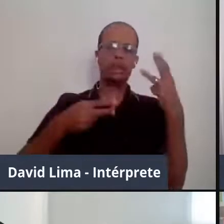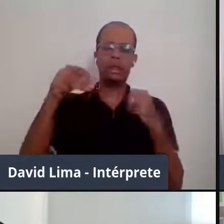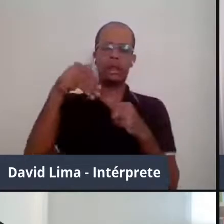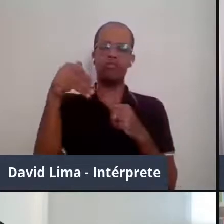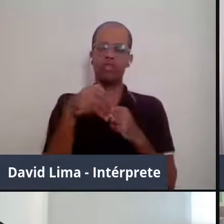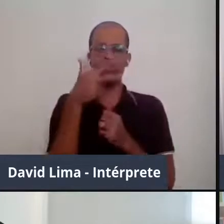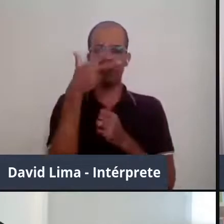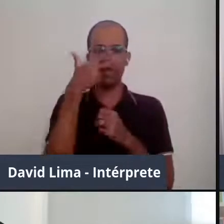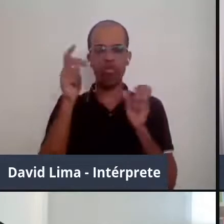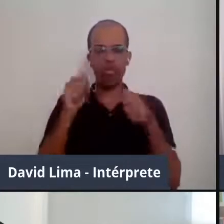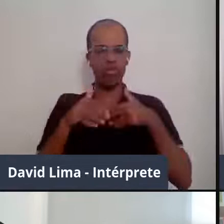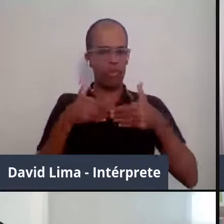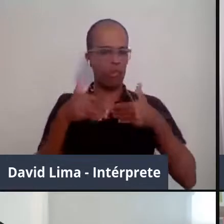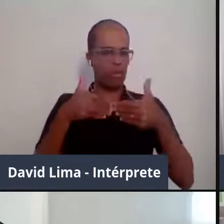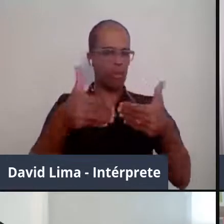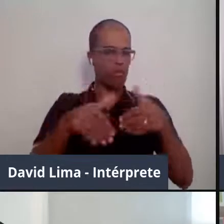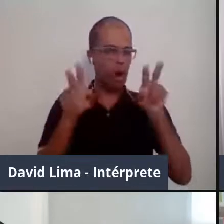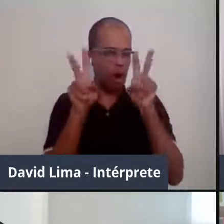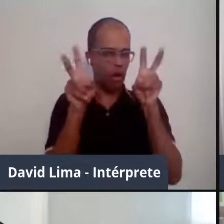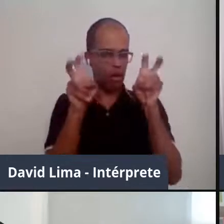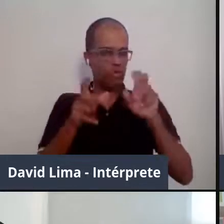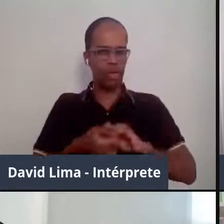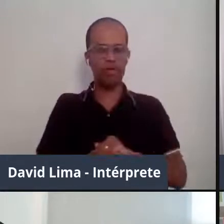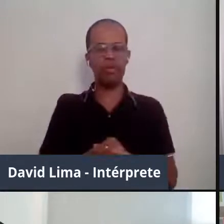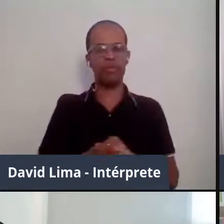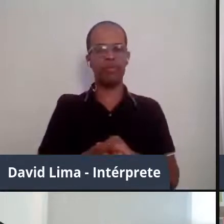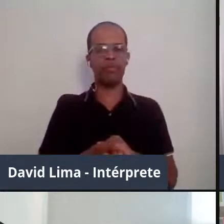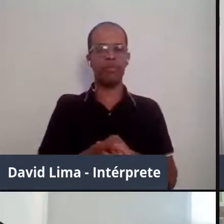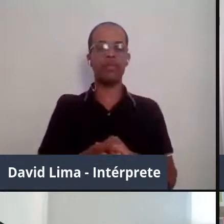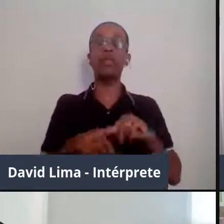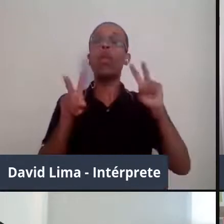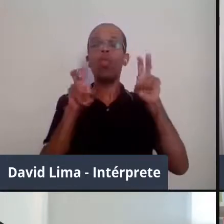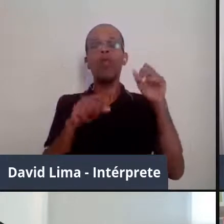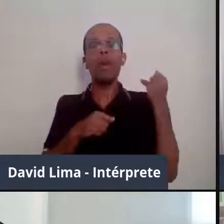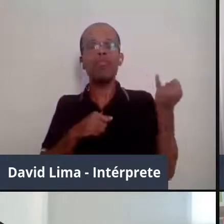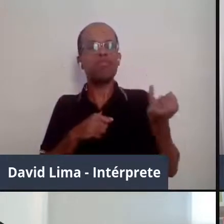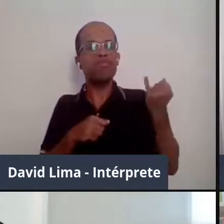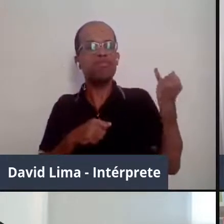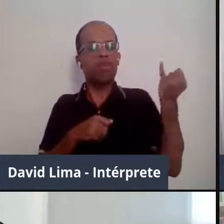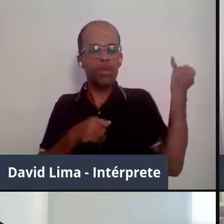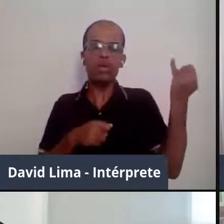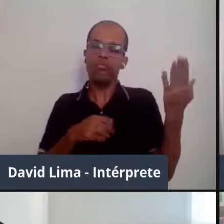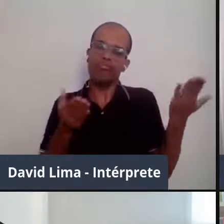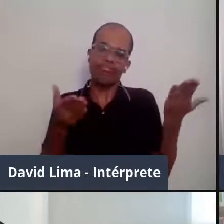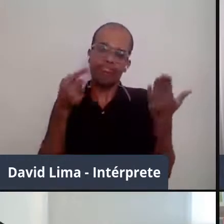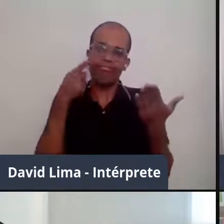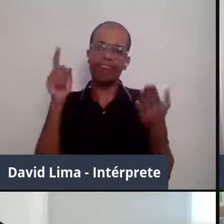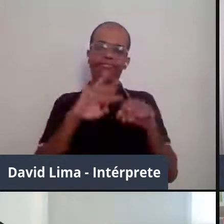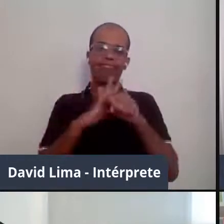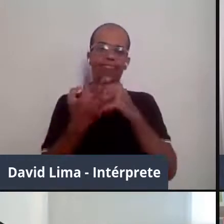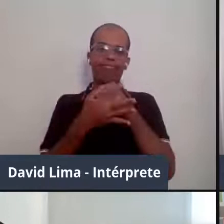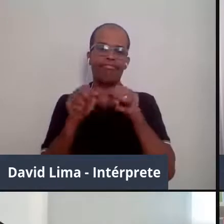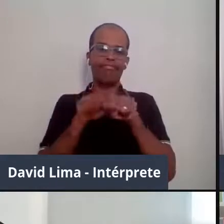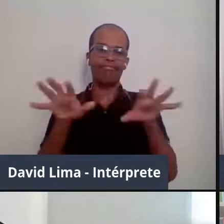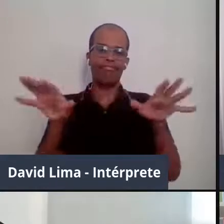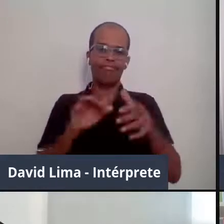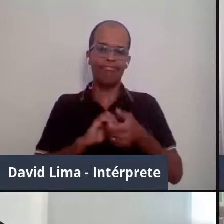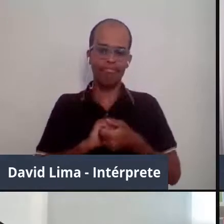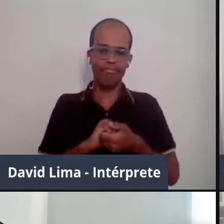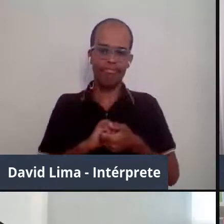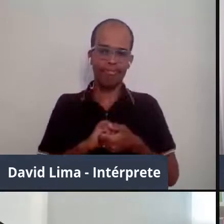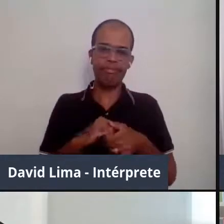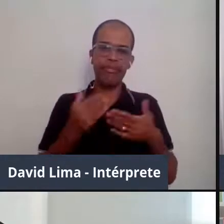dá para avançarmos bem sobre o tema tão importante com essa pandemia. Então, seja bem-vindo,